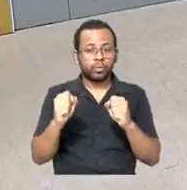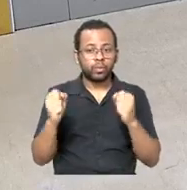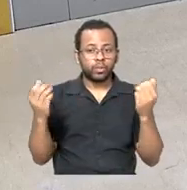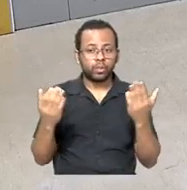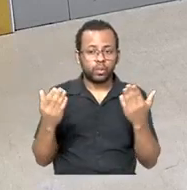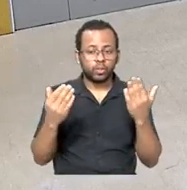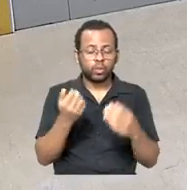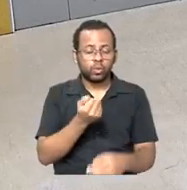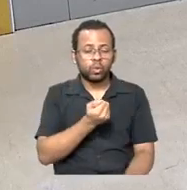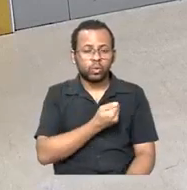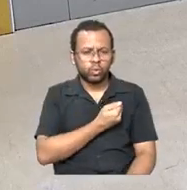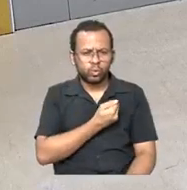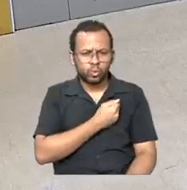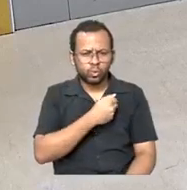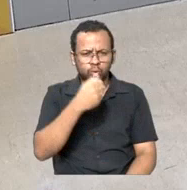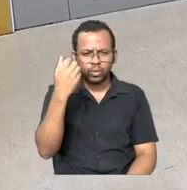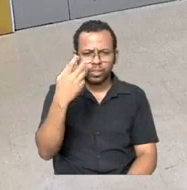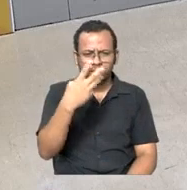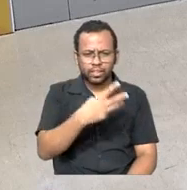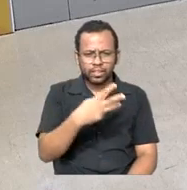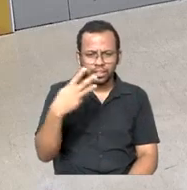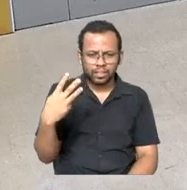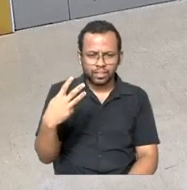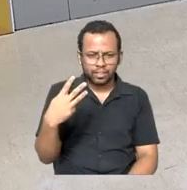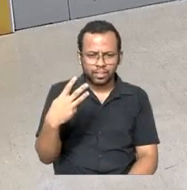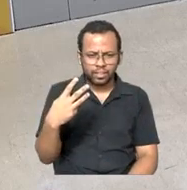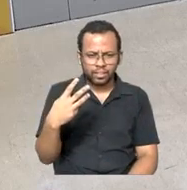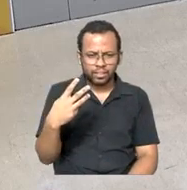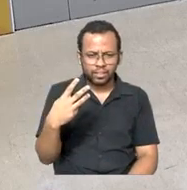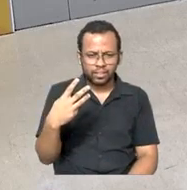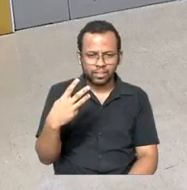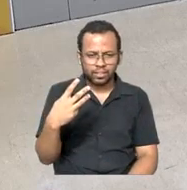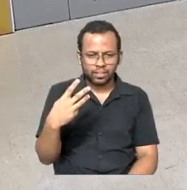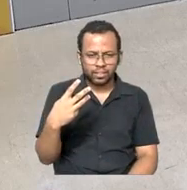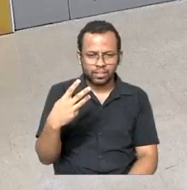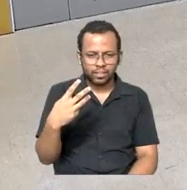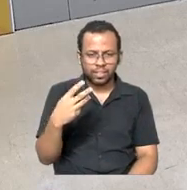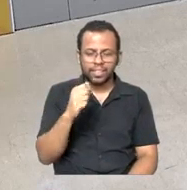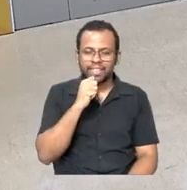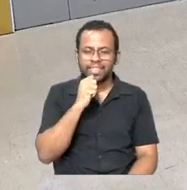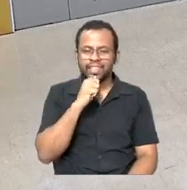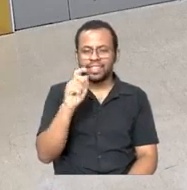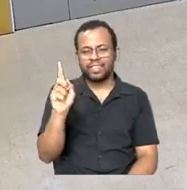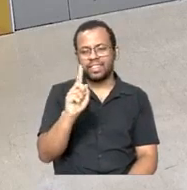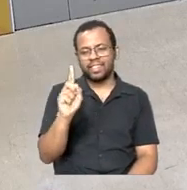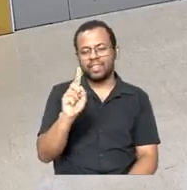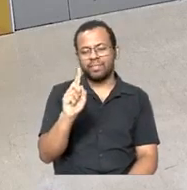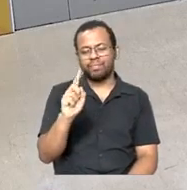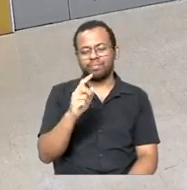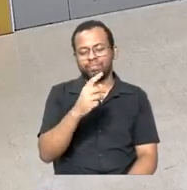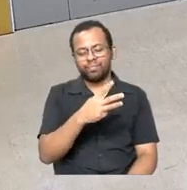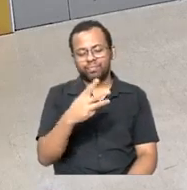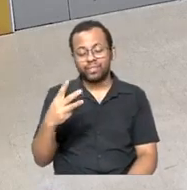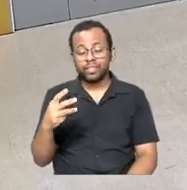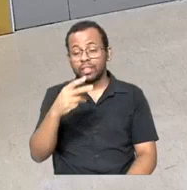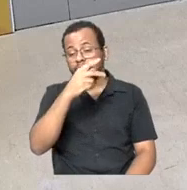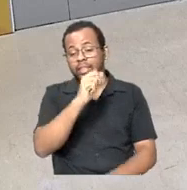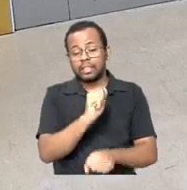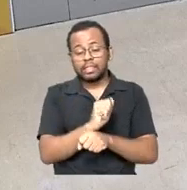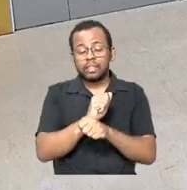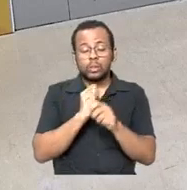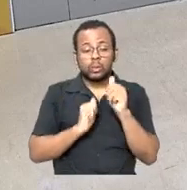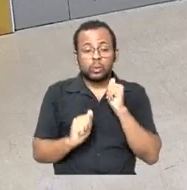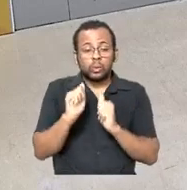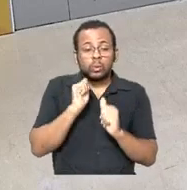agora com você 33 33 também não foi o 33 tá muita gente querendo